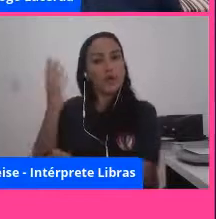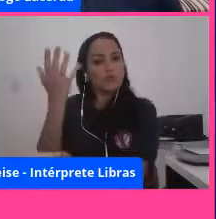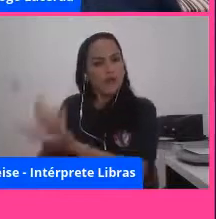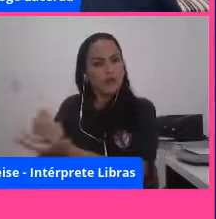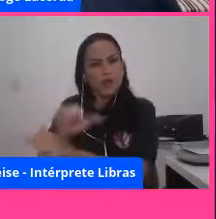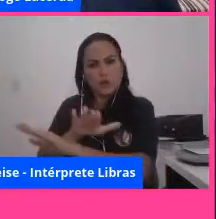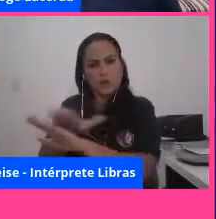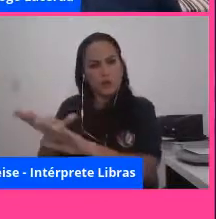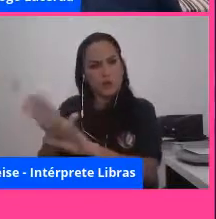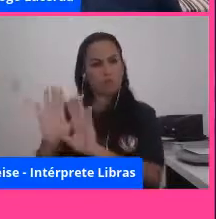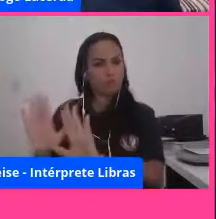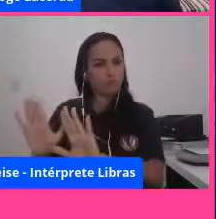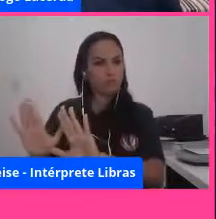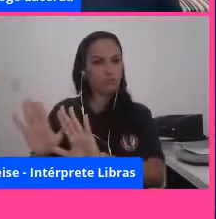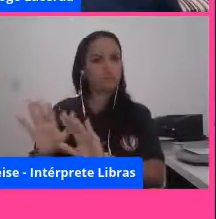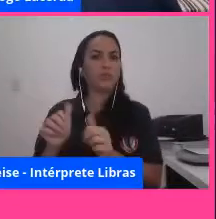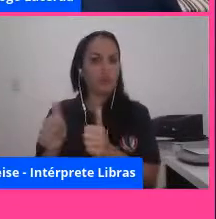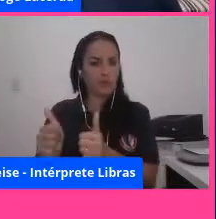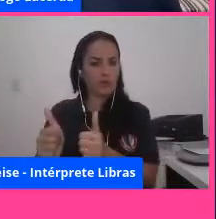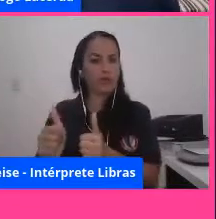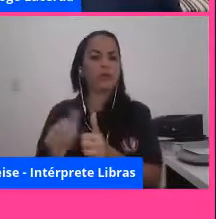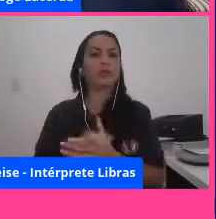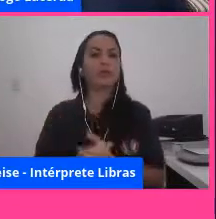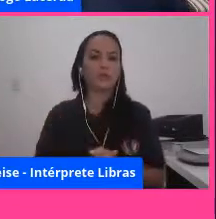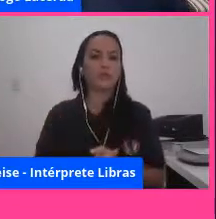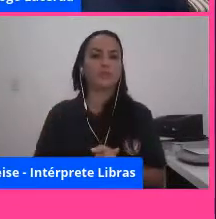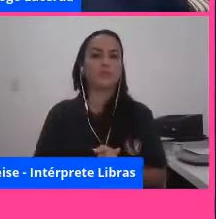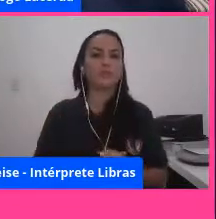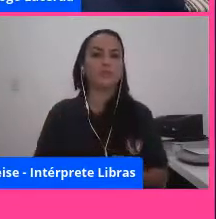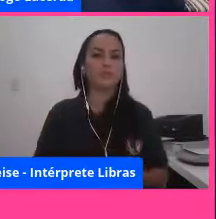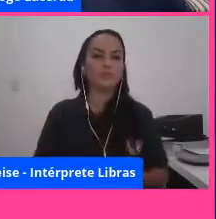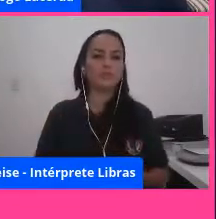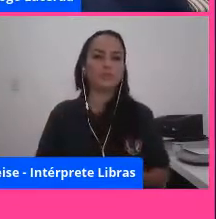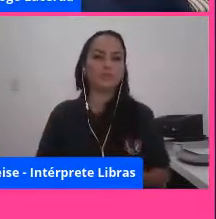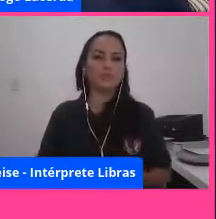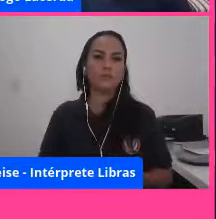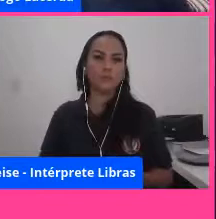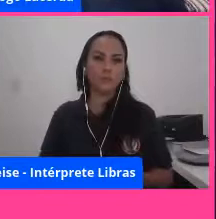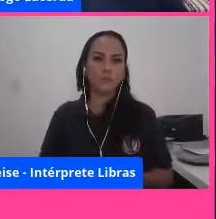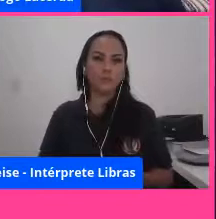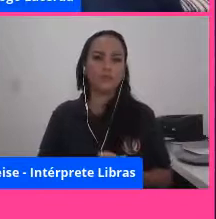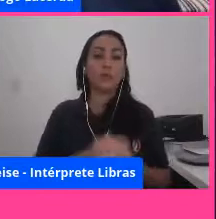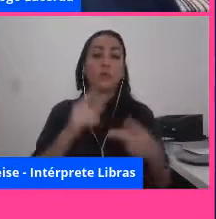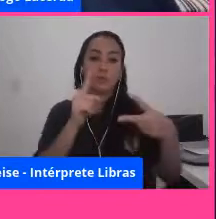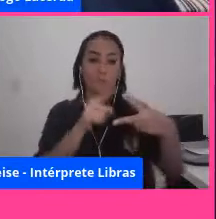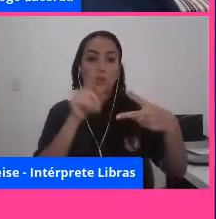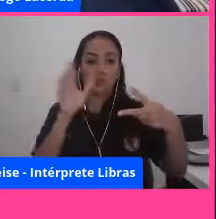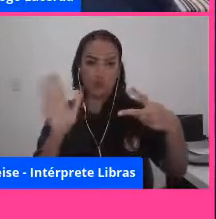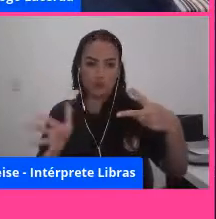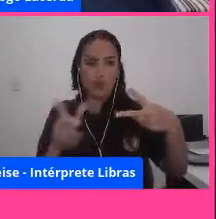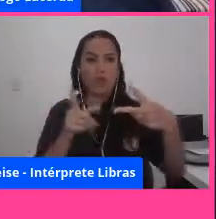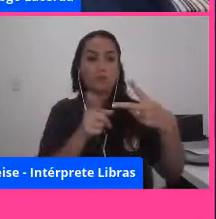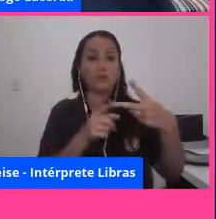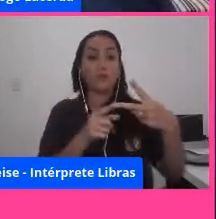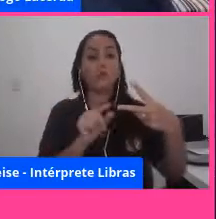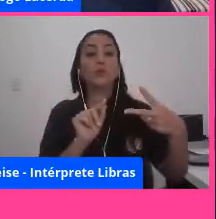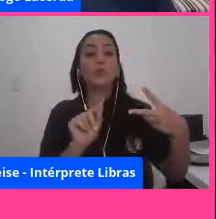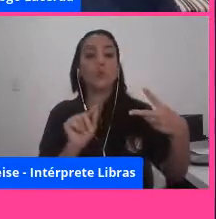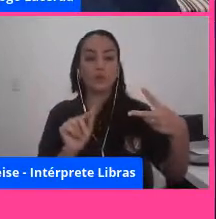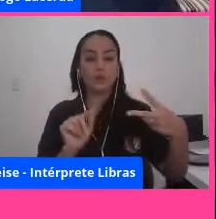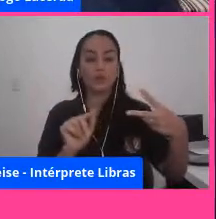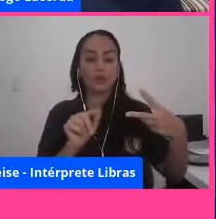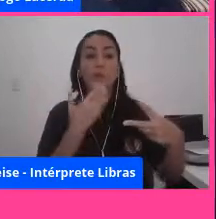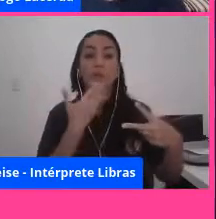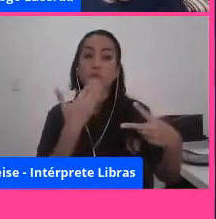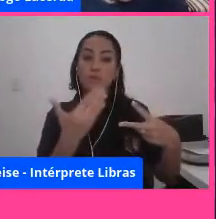você faça o download desse programa. O segundo passo que a gente vai pedir para você é que